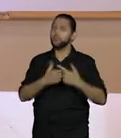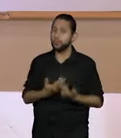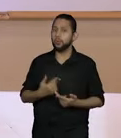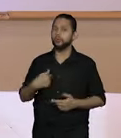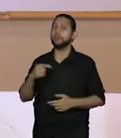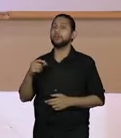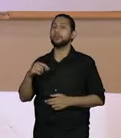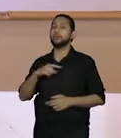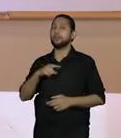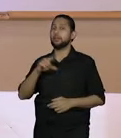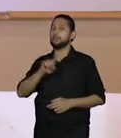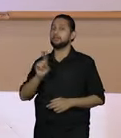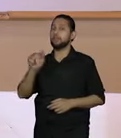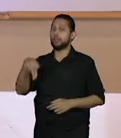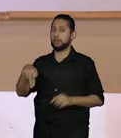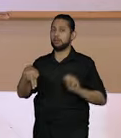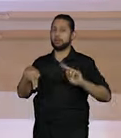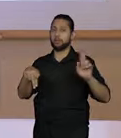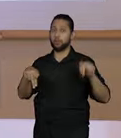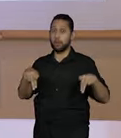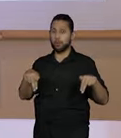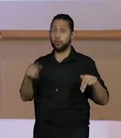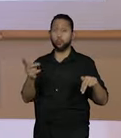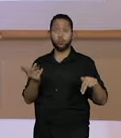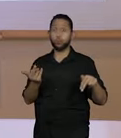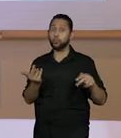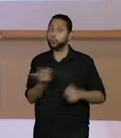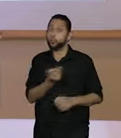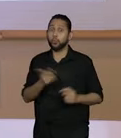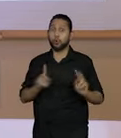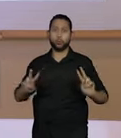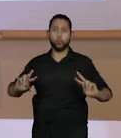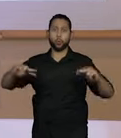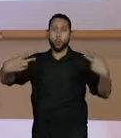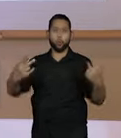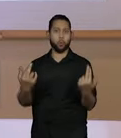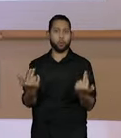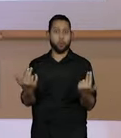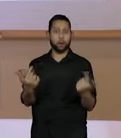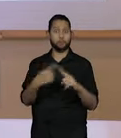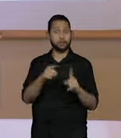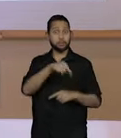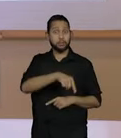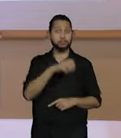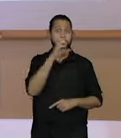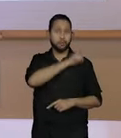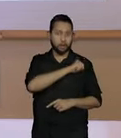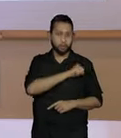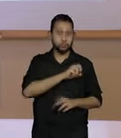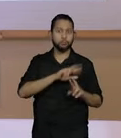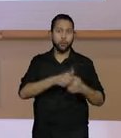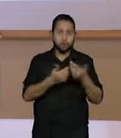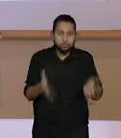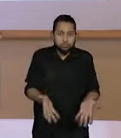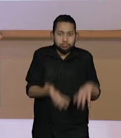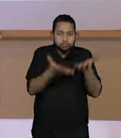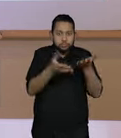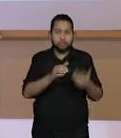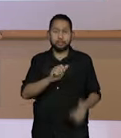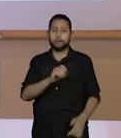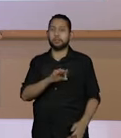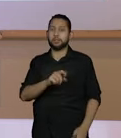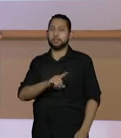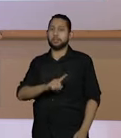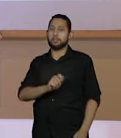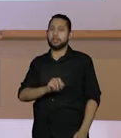gente chama de deslocamento. Retomando, então, a gente viu que os exemplos do nosso